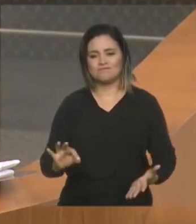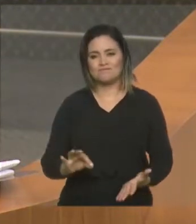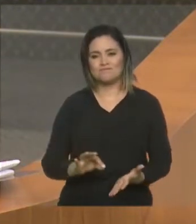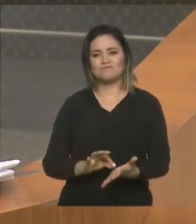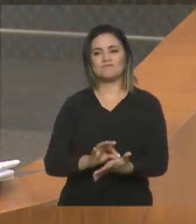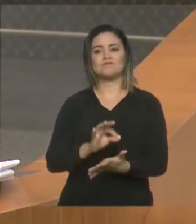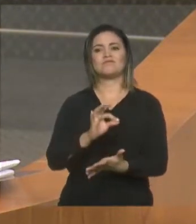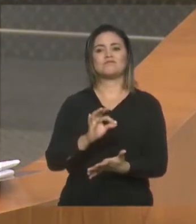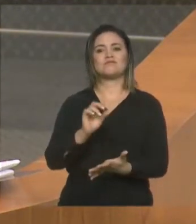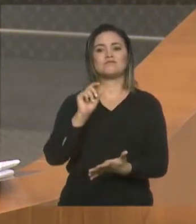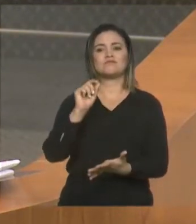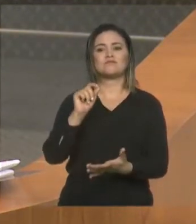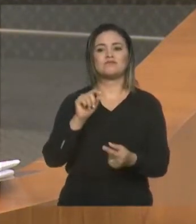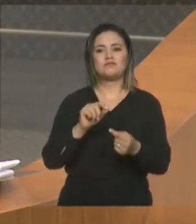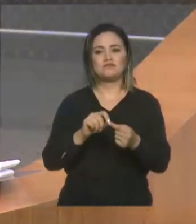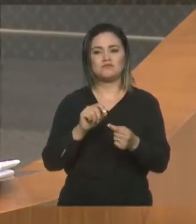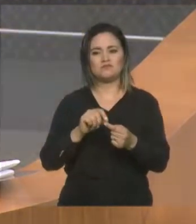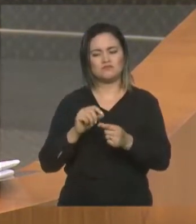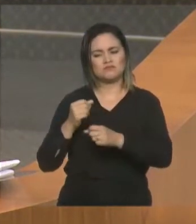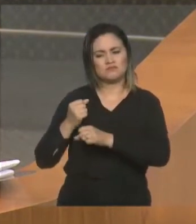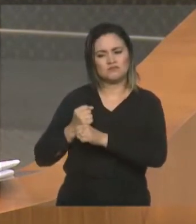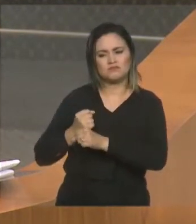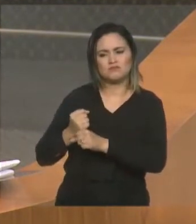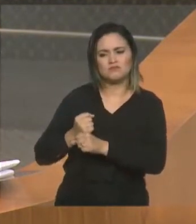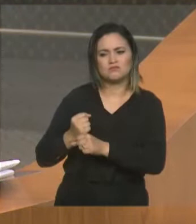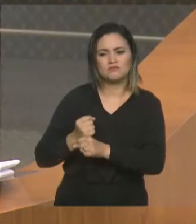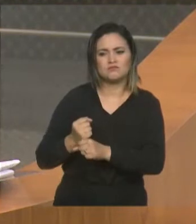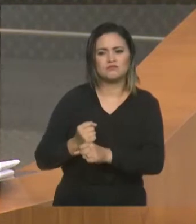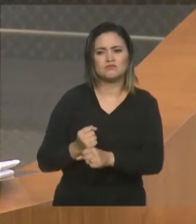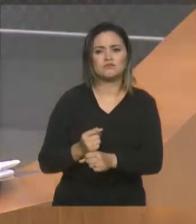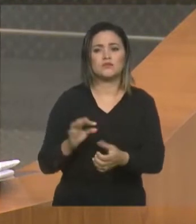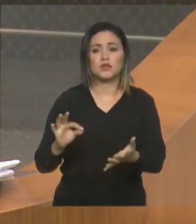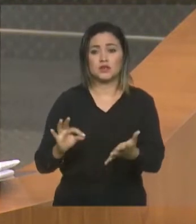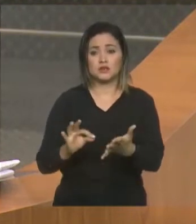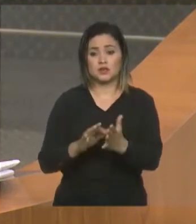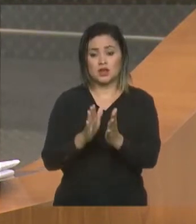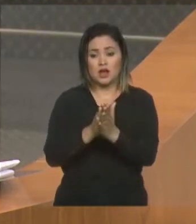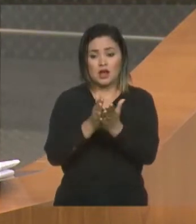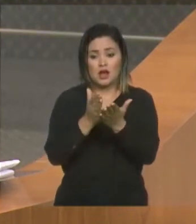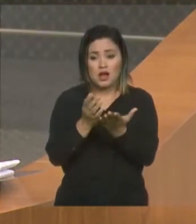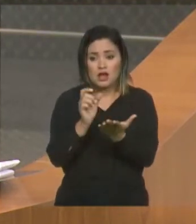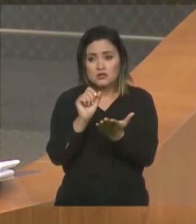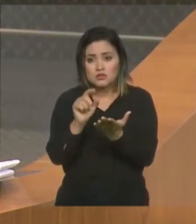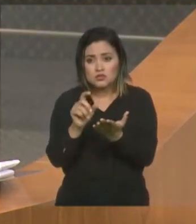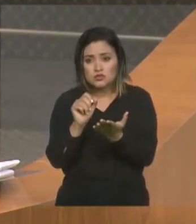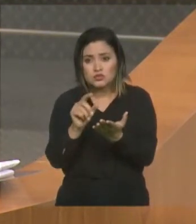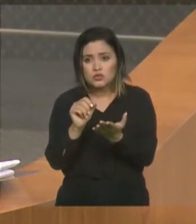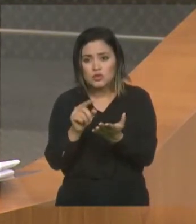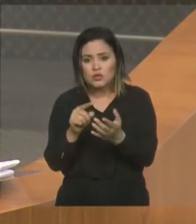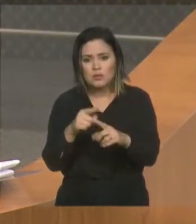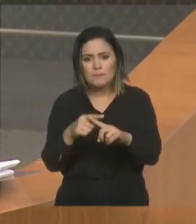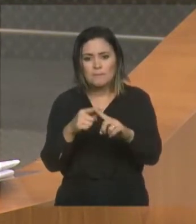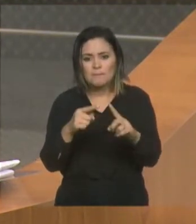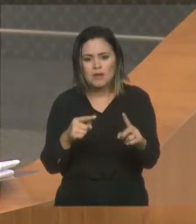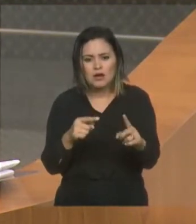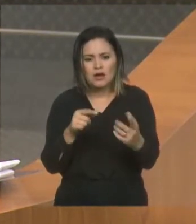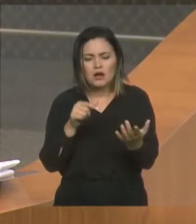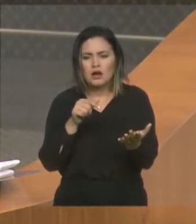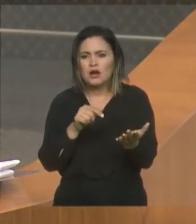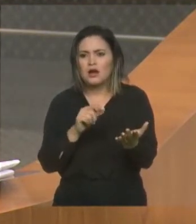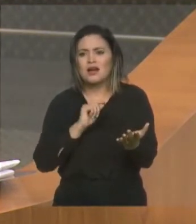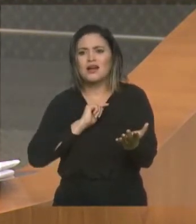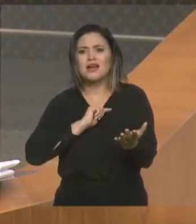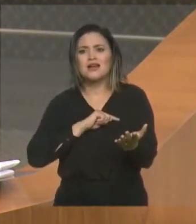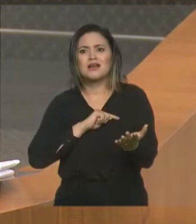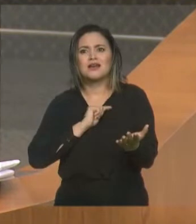vem praticando ao longo do tempo, assinando carteira sem validades contratuais, enganando e